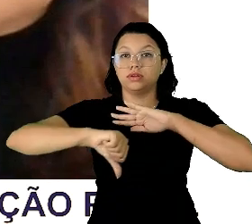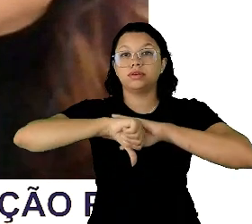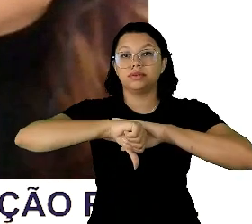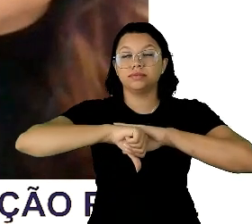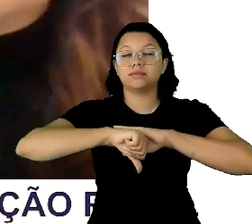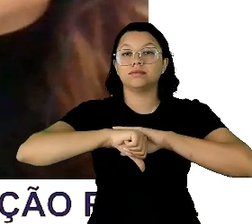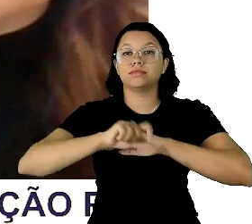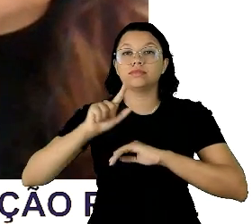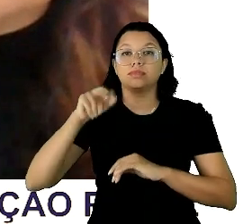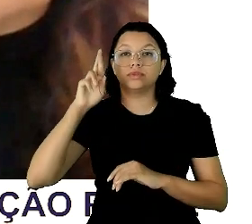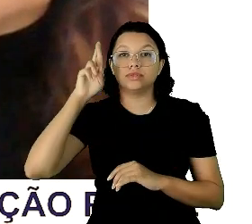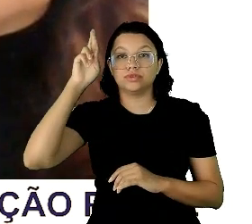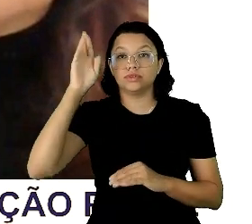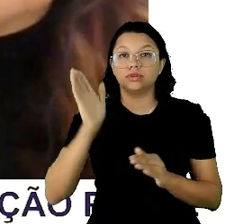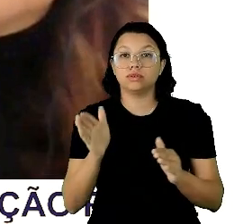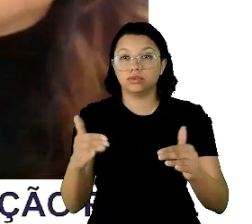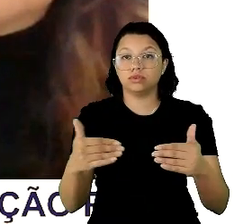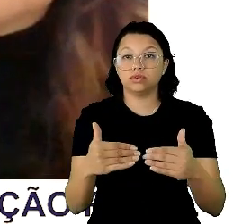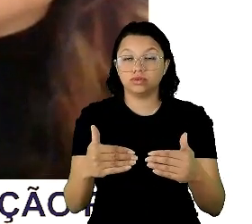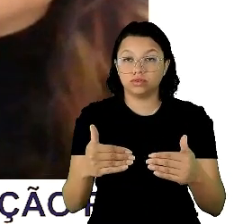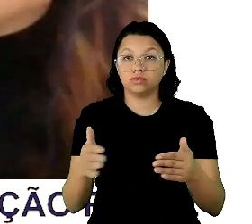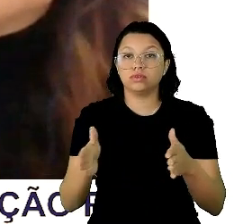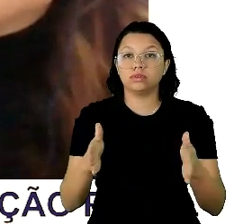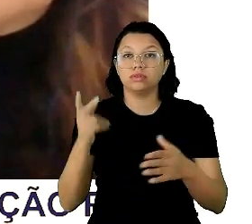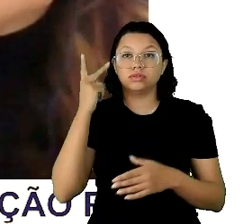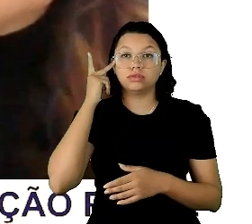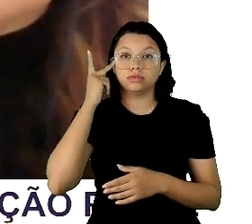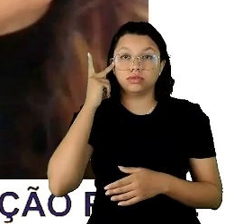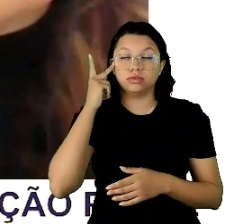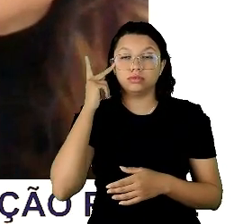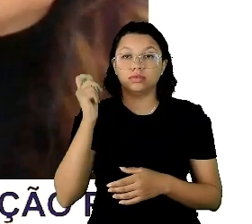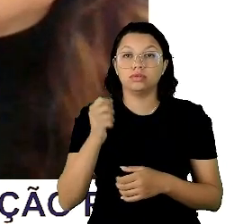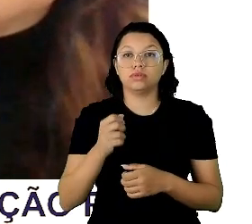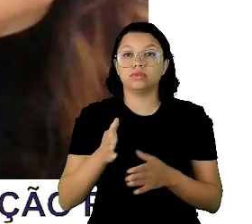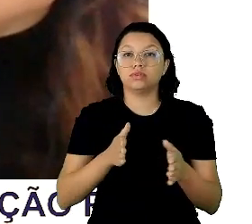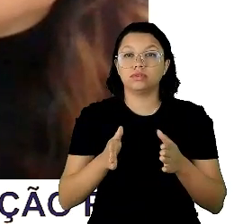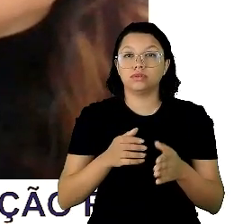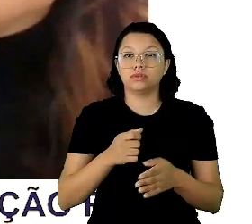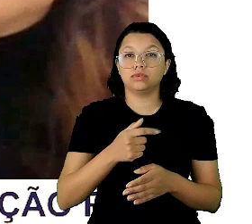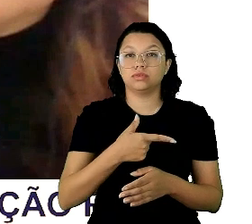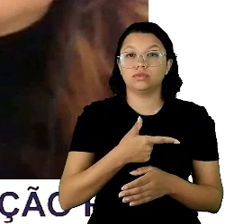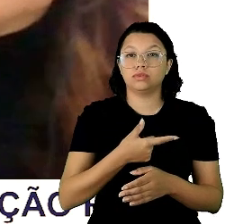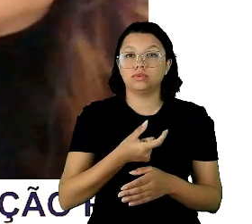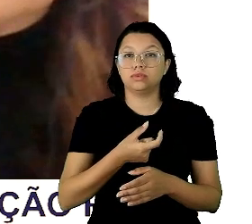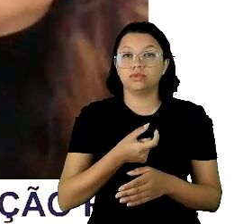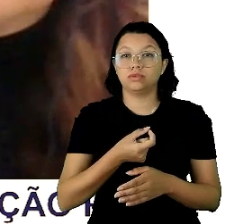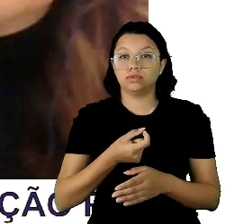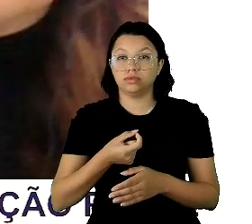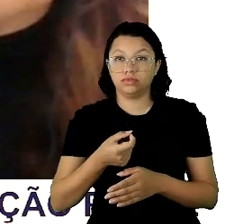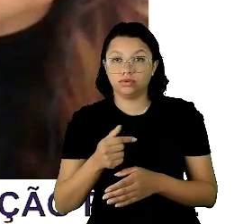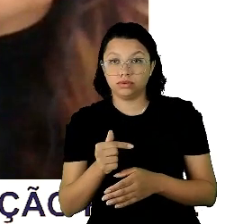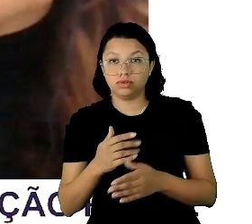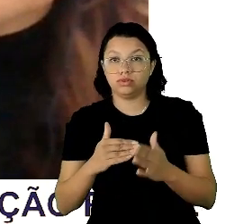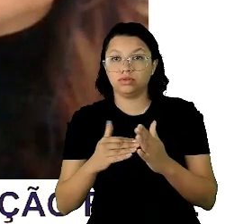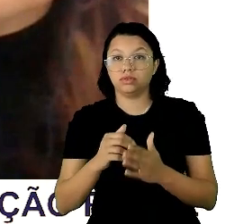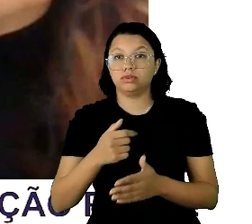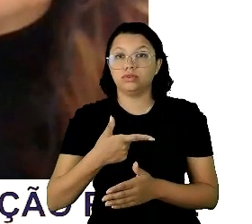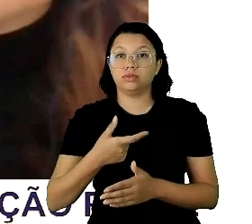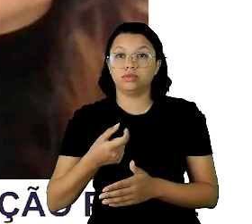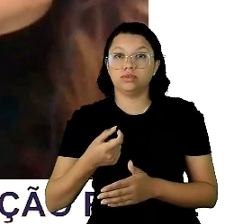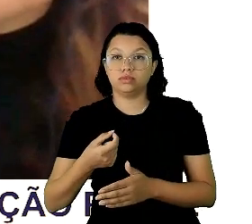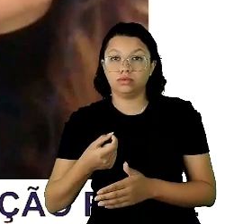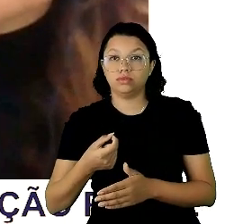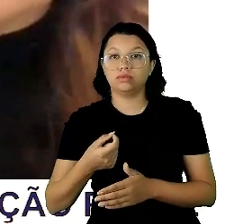diretora do Foro da Seção Judiciária de São Paulo de 2007 a 2010 e nesse período foi responsável por projetos